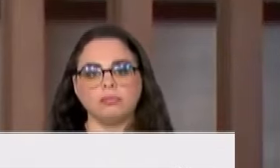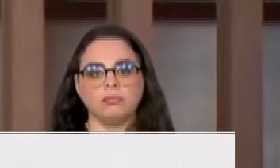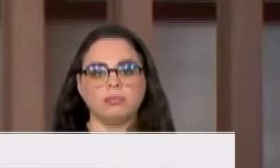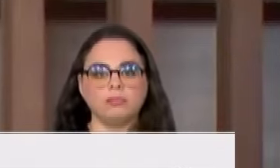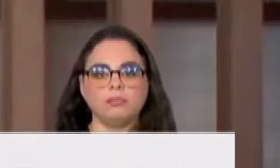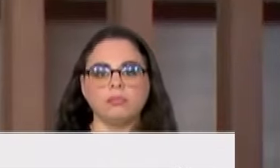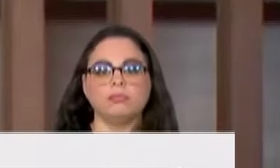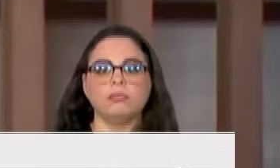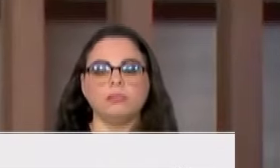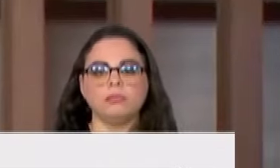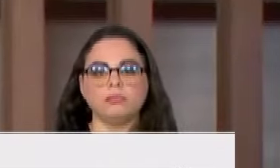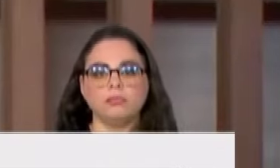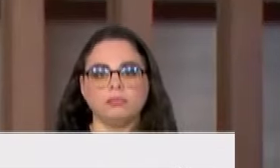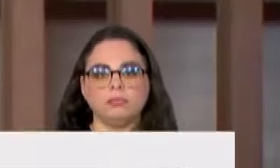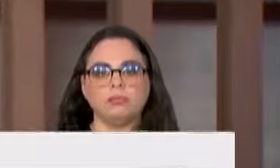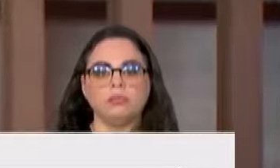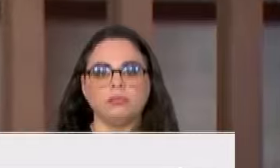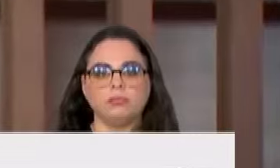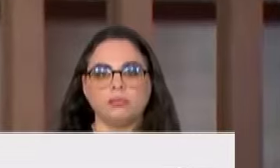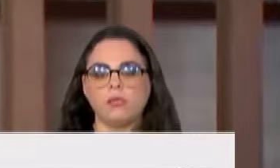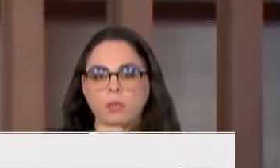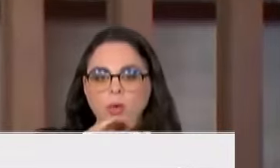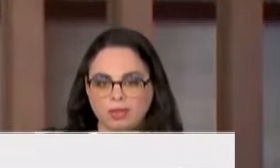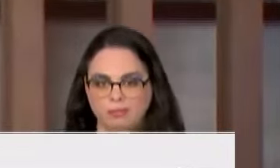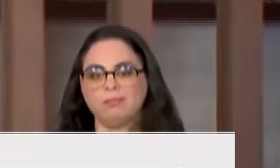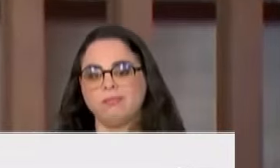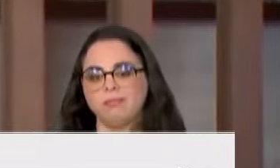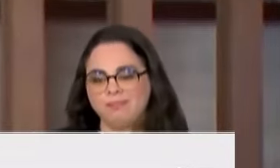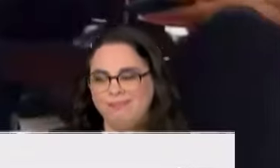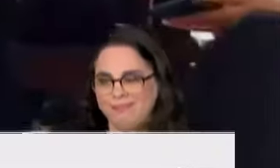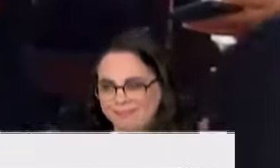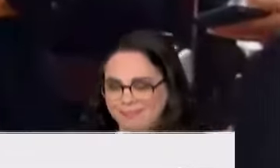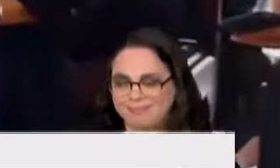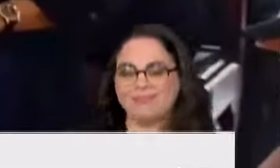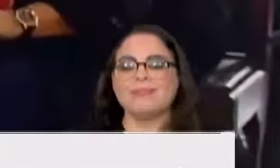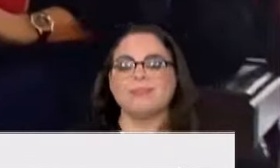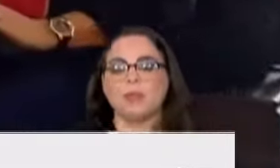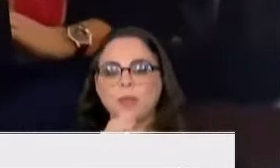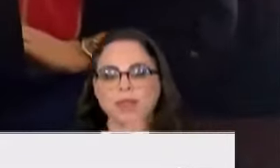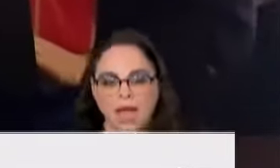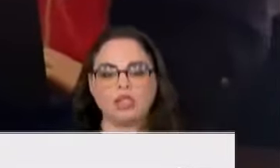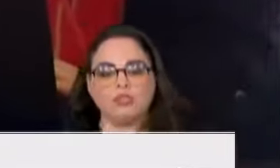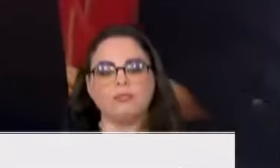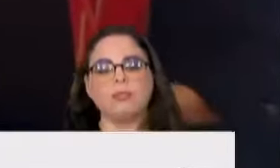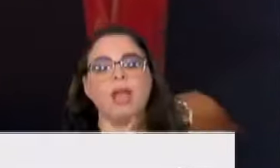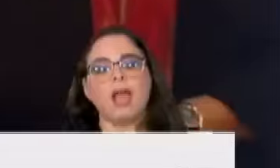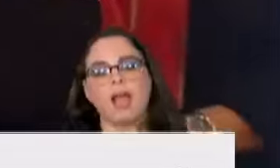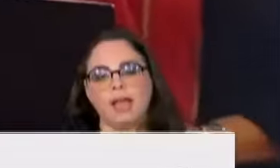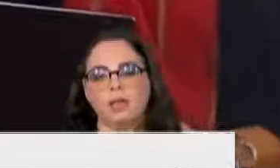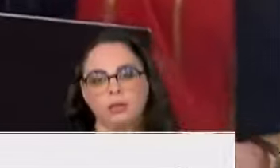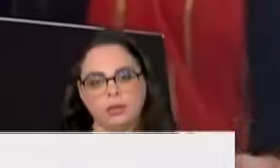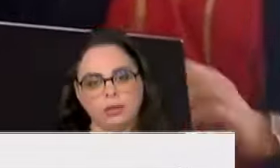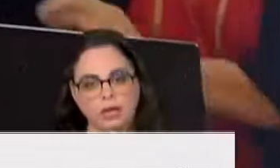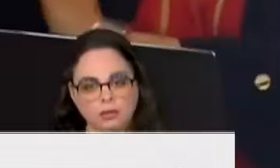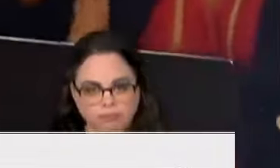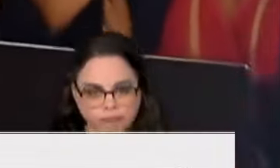de repatriação dos brasileiros que estão no Líbano. Com licença. Boa tarde, ministro. Lisandra Paraguaçu, da agência Reuters.